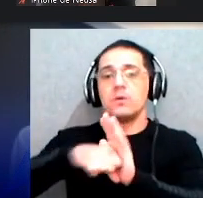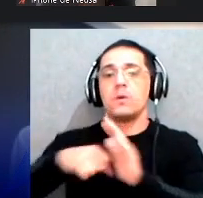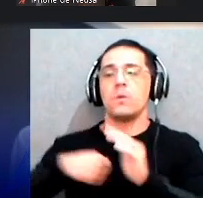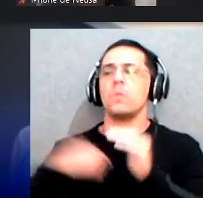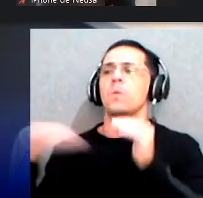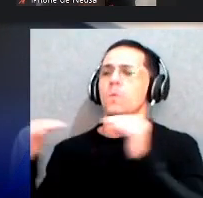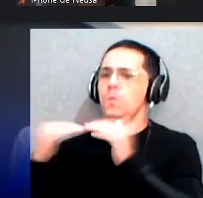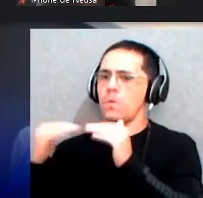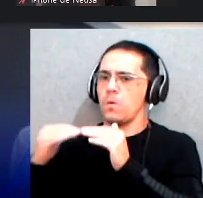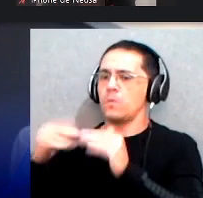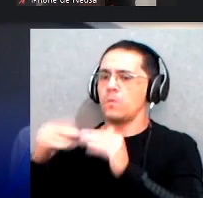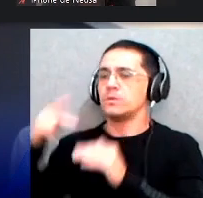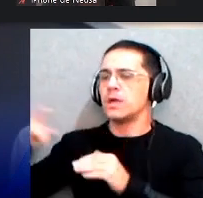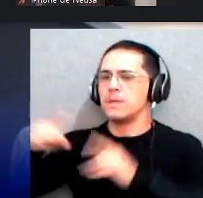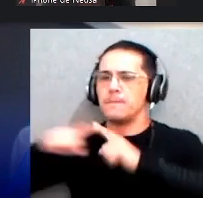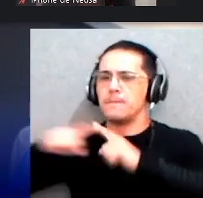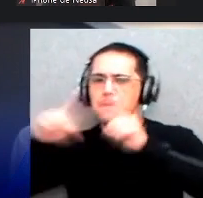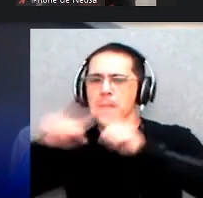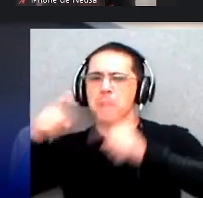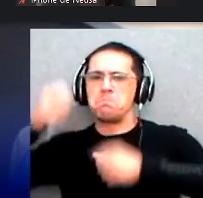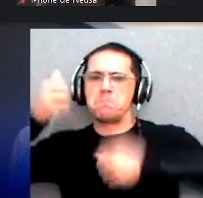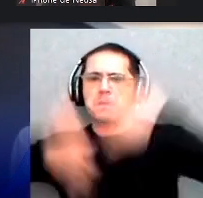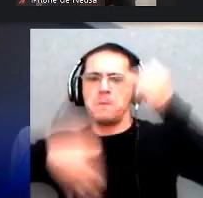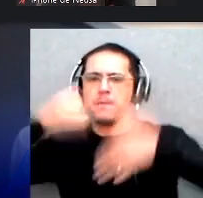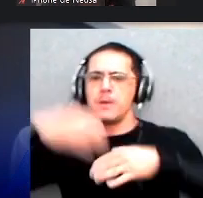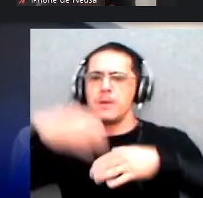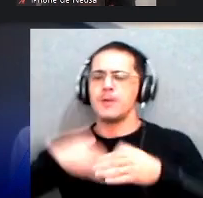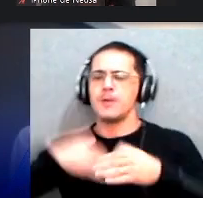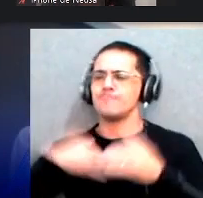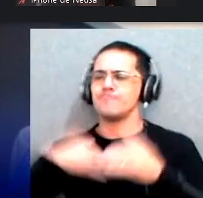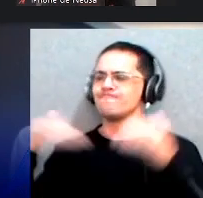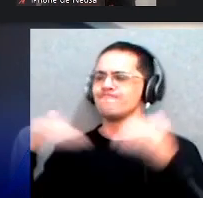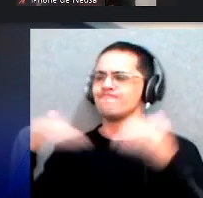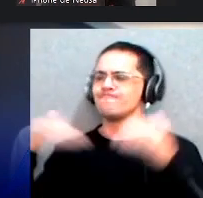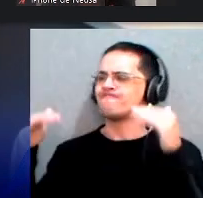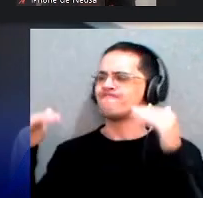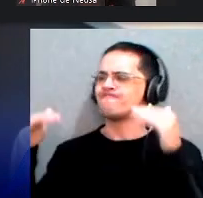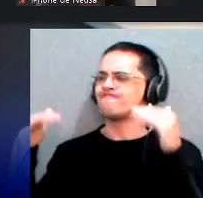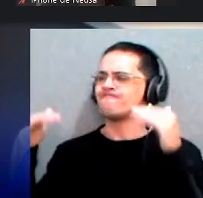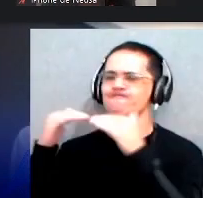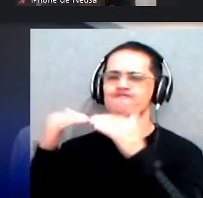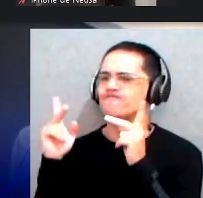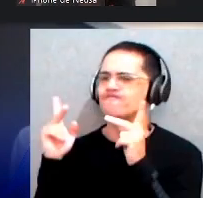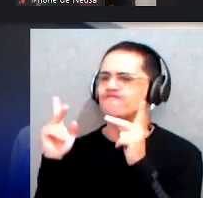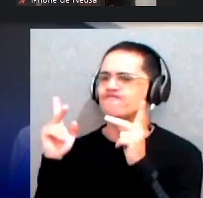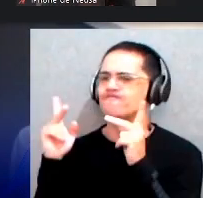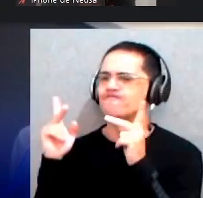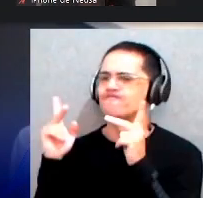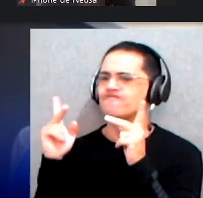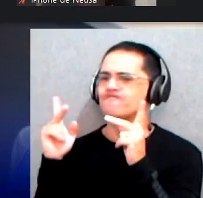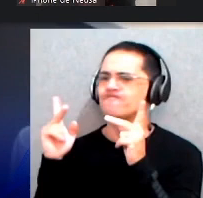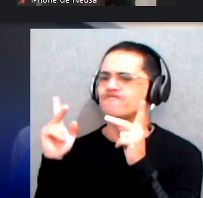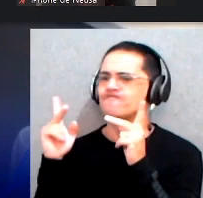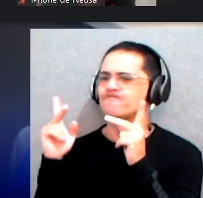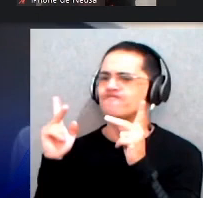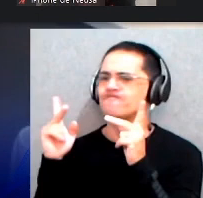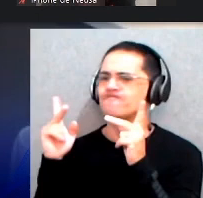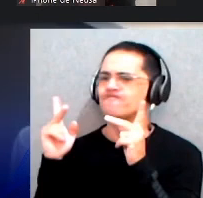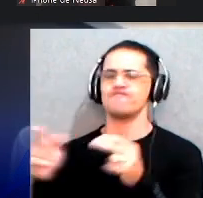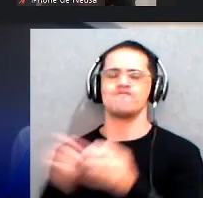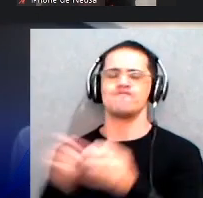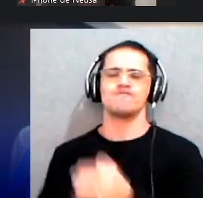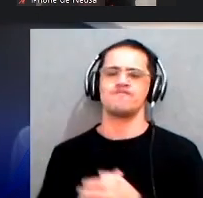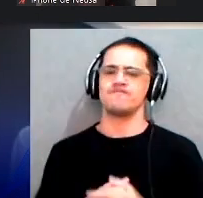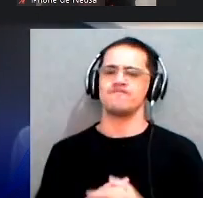dele, com as críticas muito pontuais que ele colocou, doutor Auri. E eu vou acrescentar o